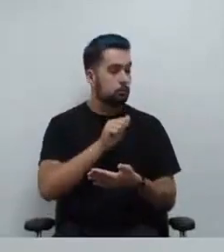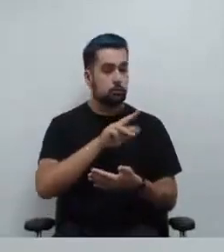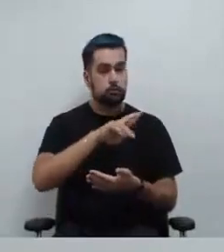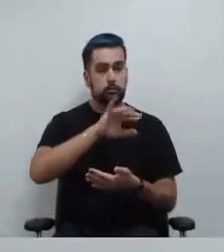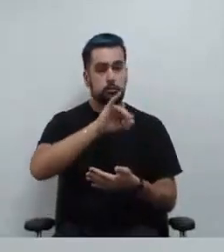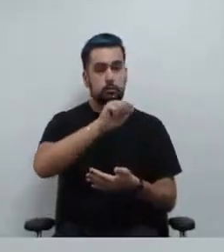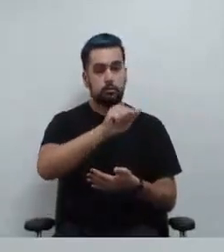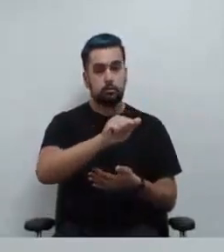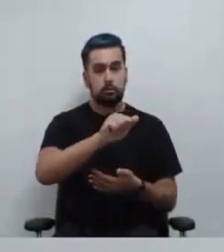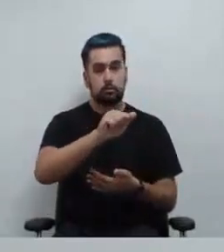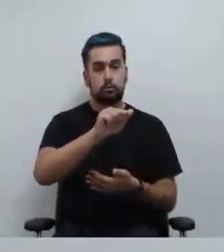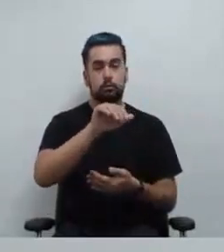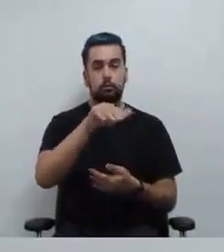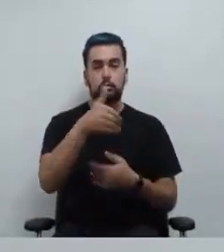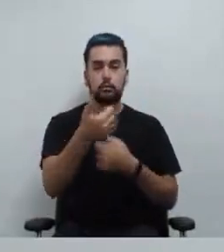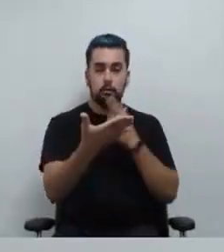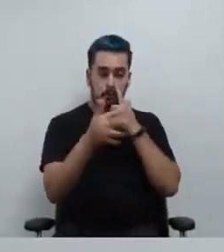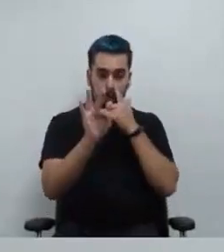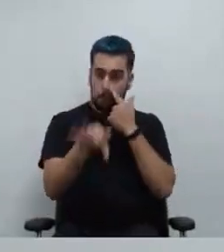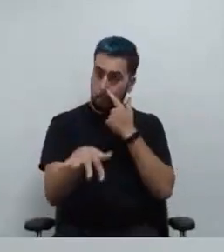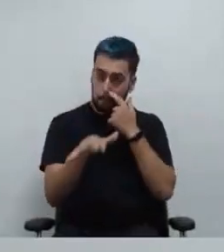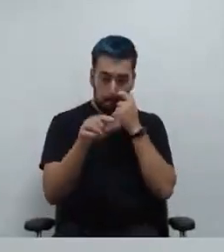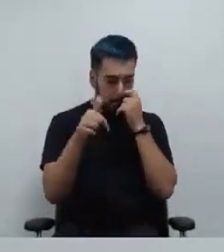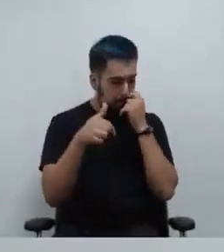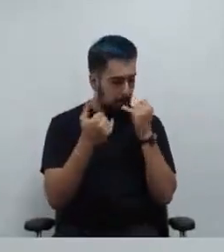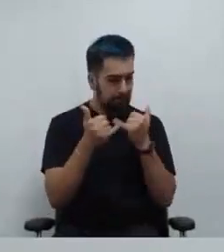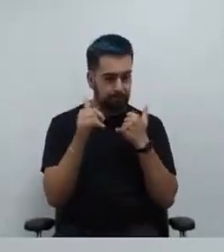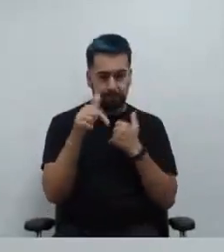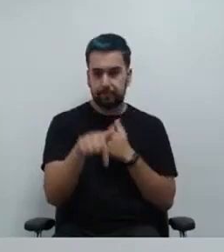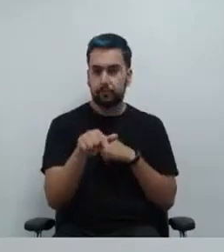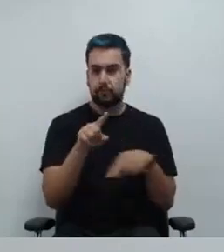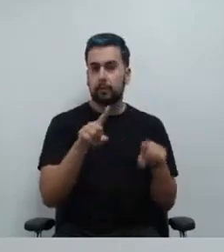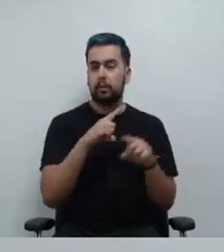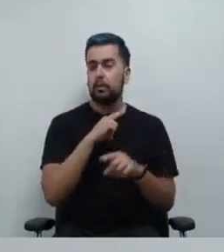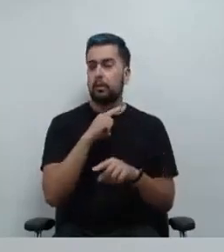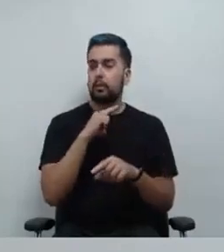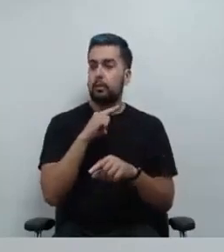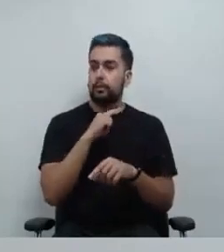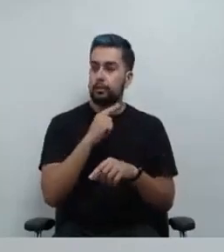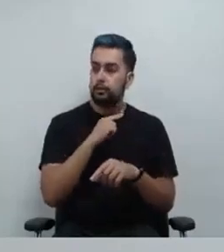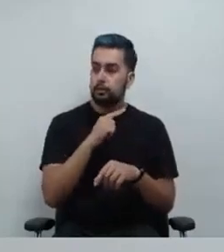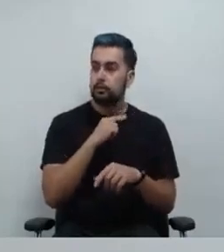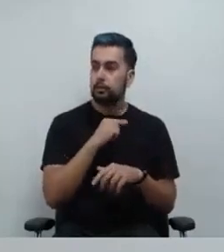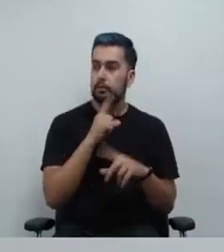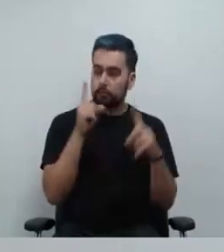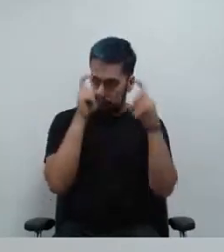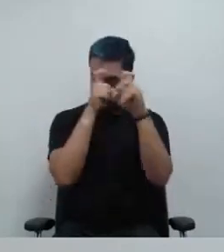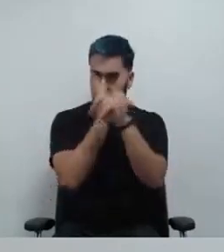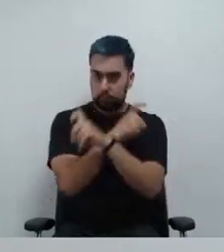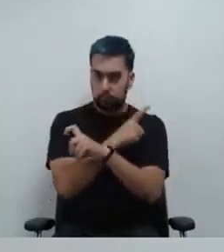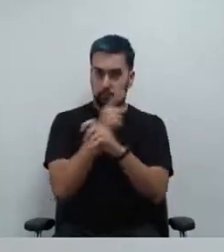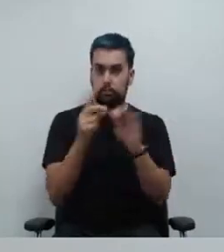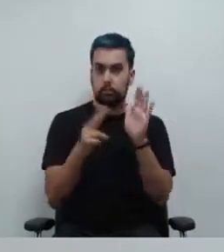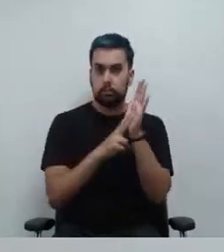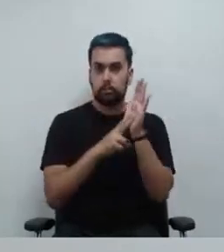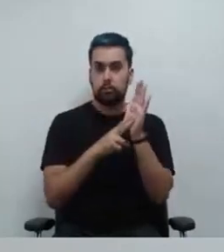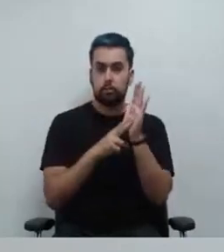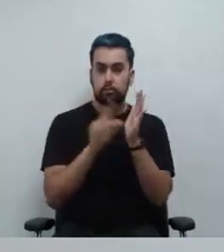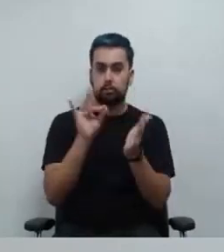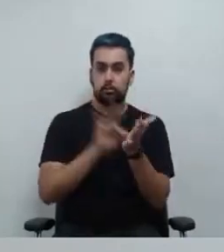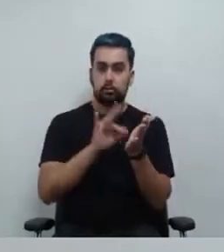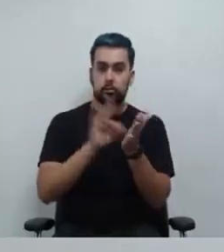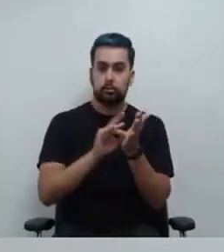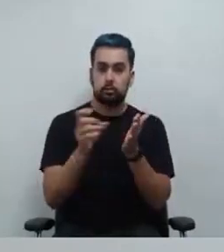fim, presidente, se parece que é o caso, havendo alguma dificuldade em relação à posse efetiva nos